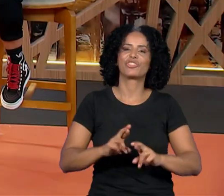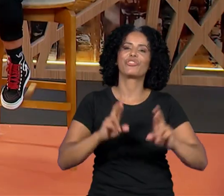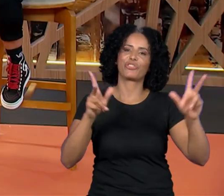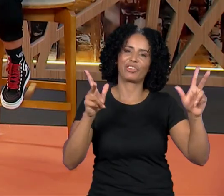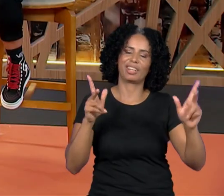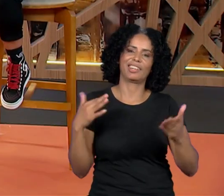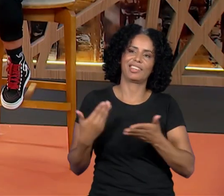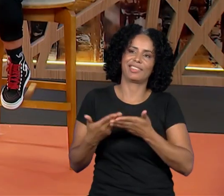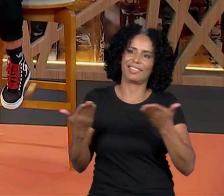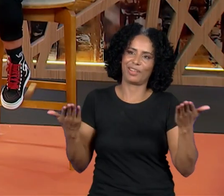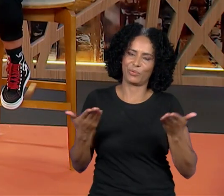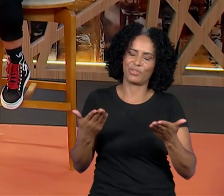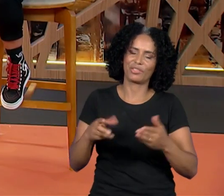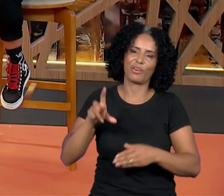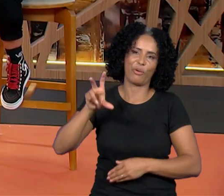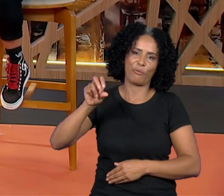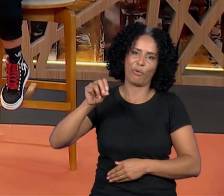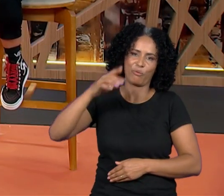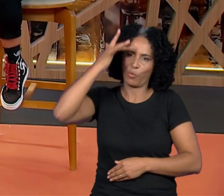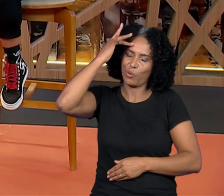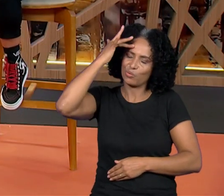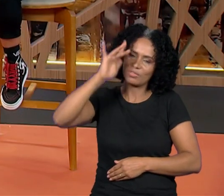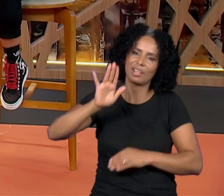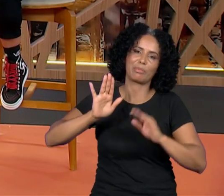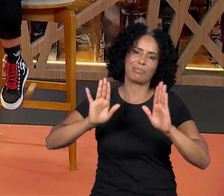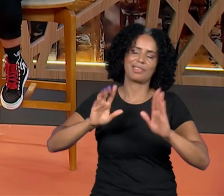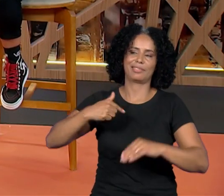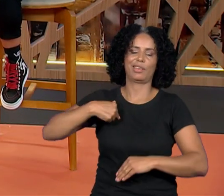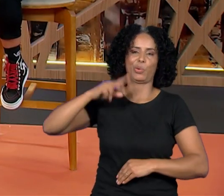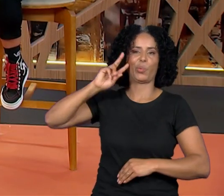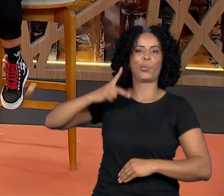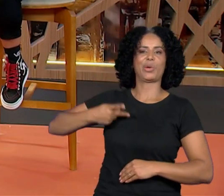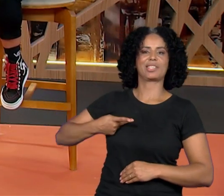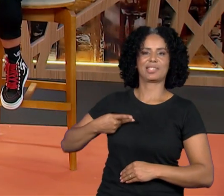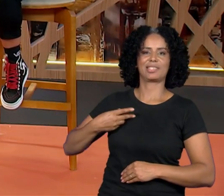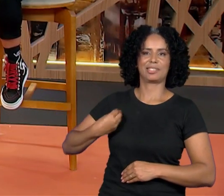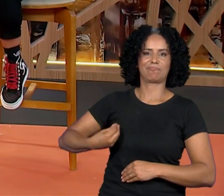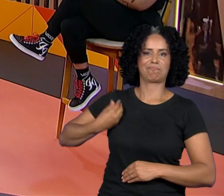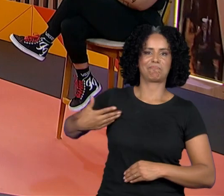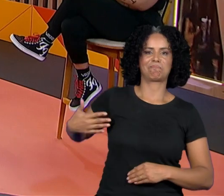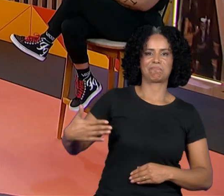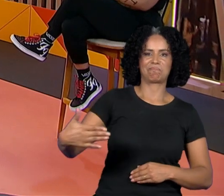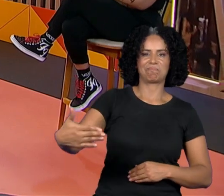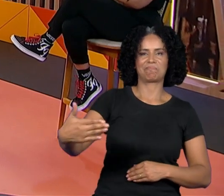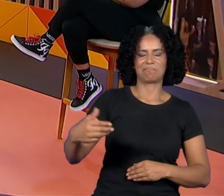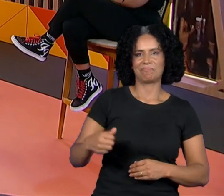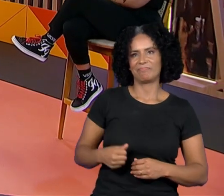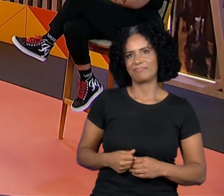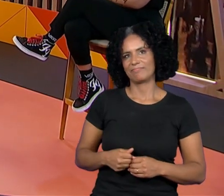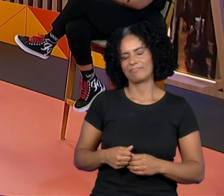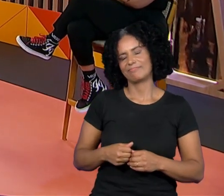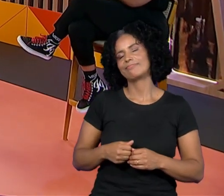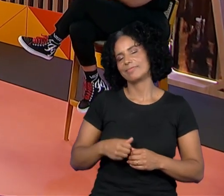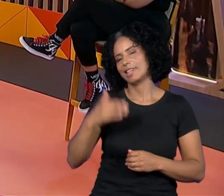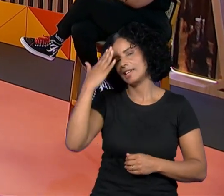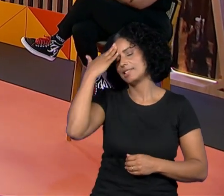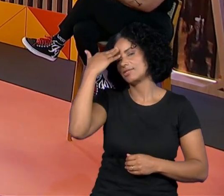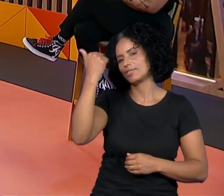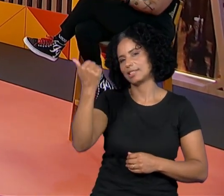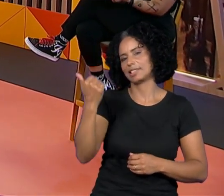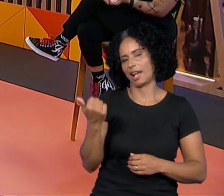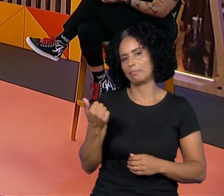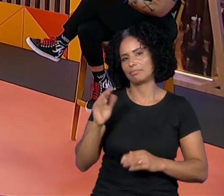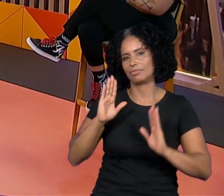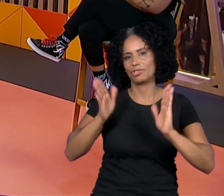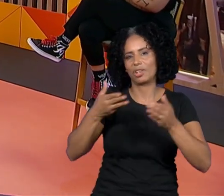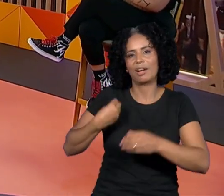da forma como ela deveria, que eu consegui ser reconhecida de uma forma que eu acho que eu deveria. De toda forma, a gente sabe, a gente foi criado